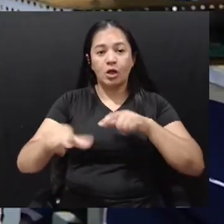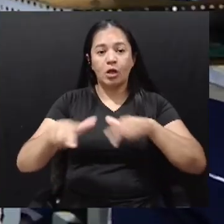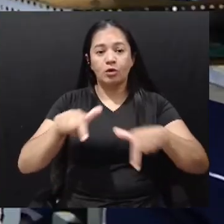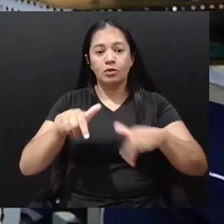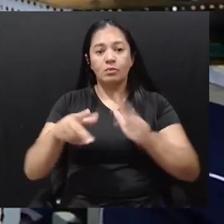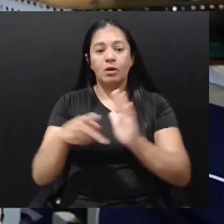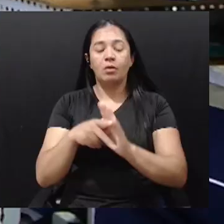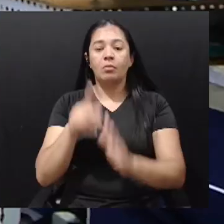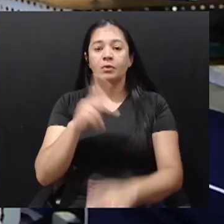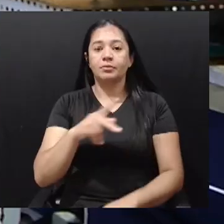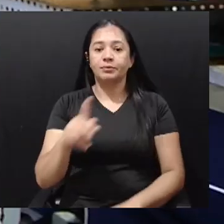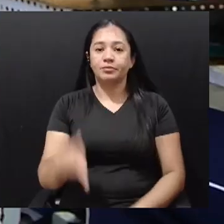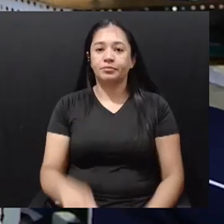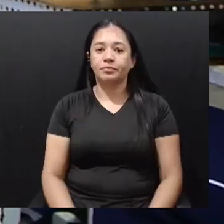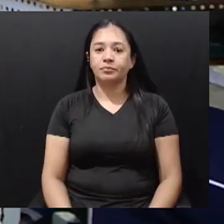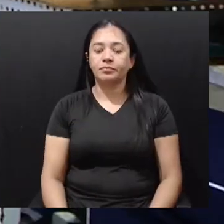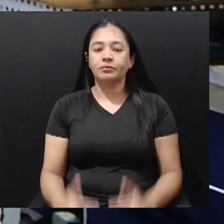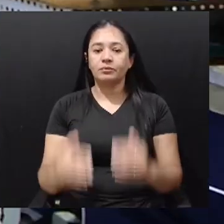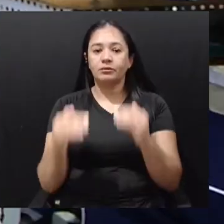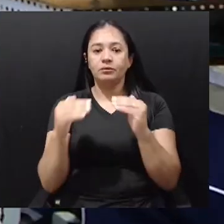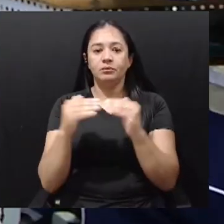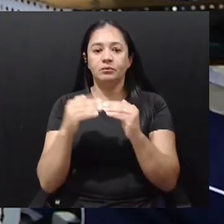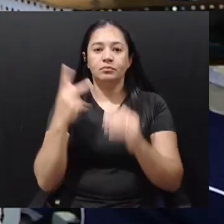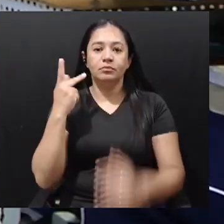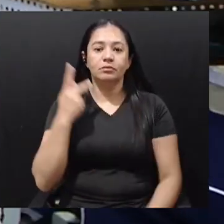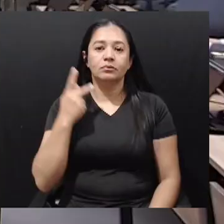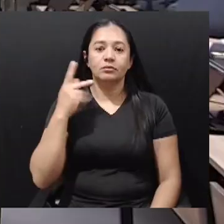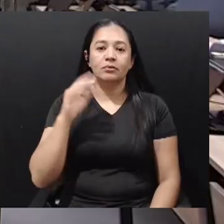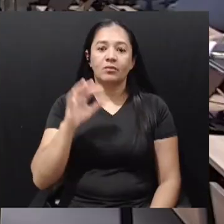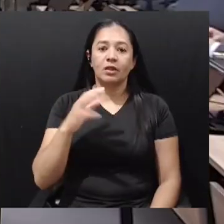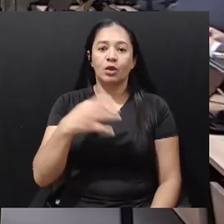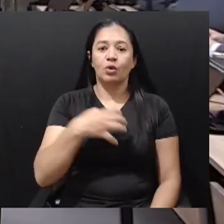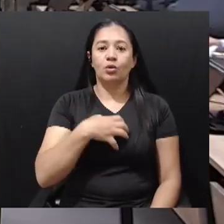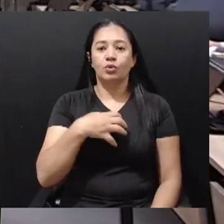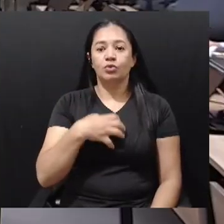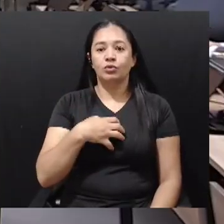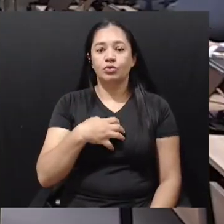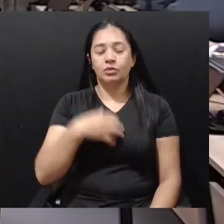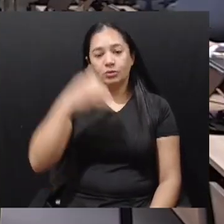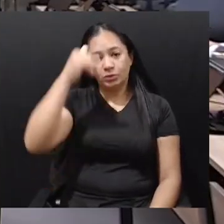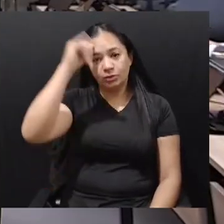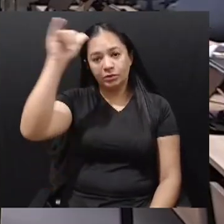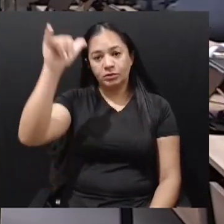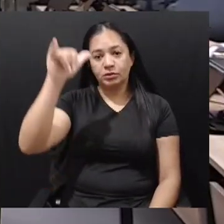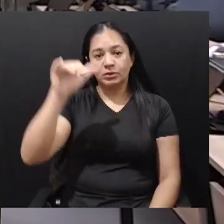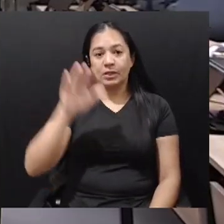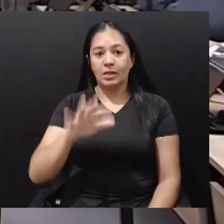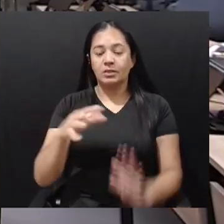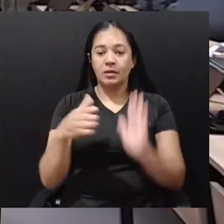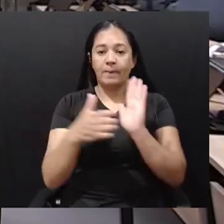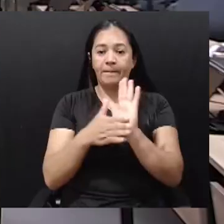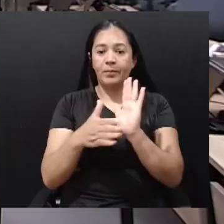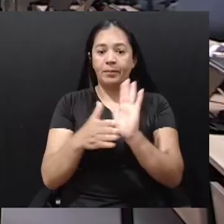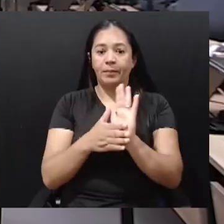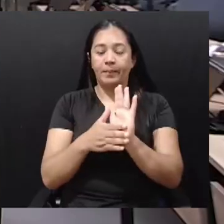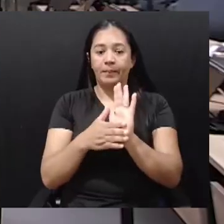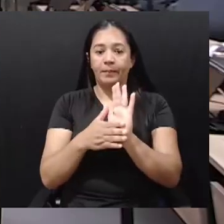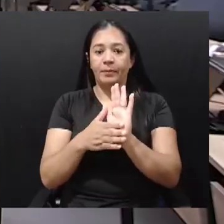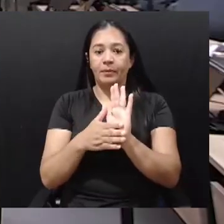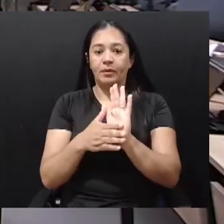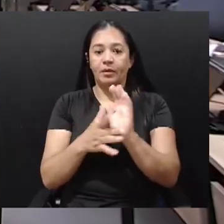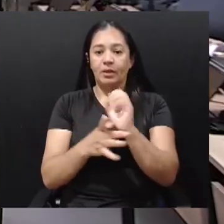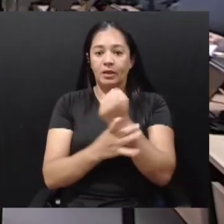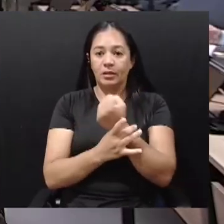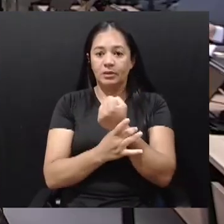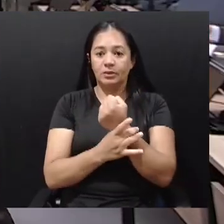Ainda segundo o parlamentar, essa é uma maneira de se precaver. Essa proposta em relação à segurança e integridade física dos